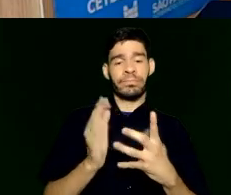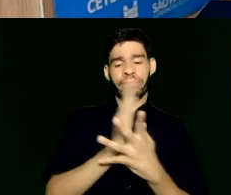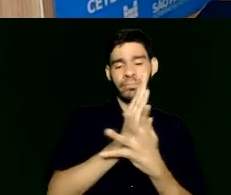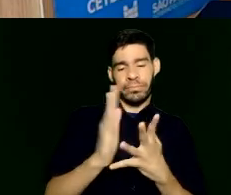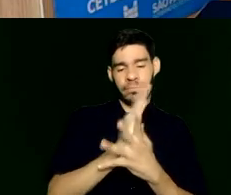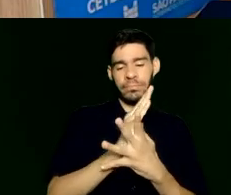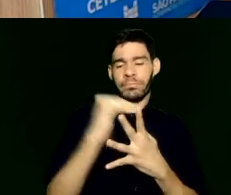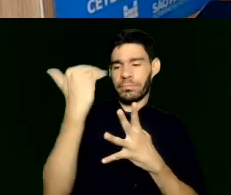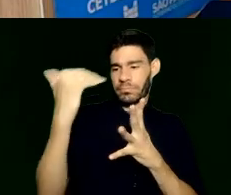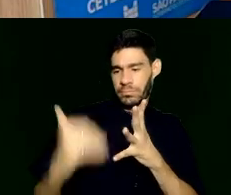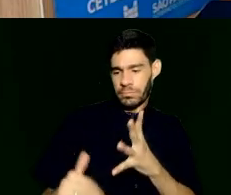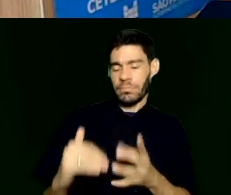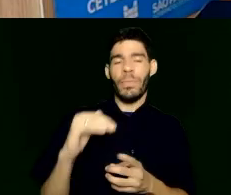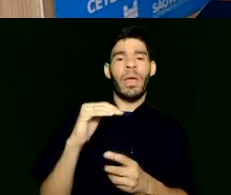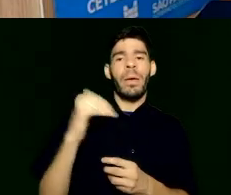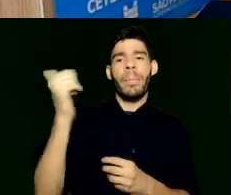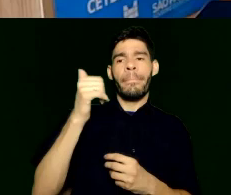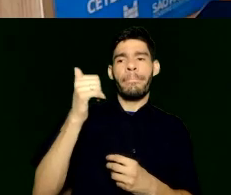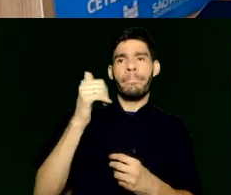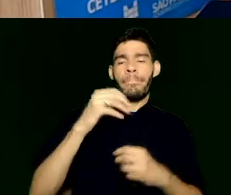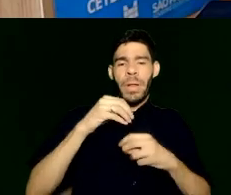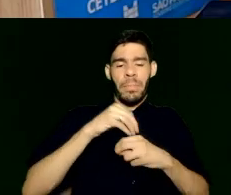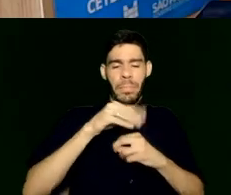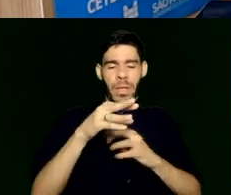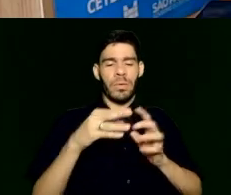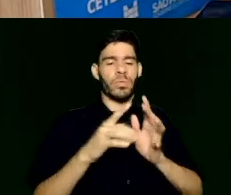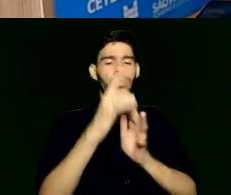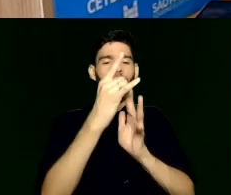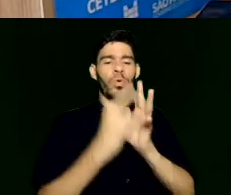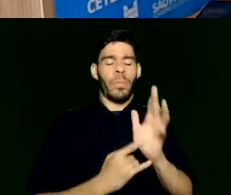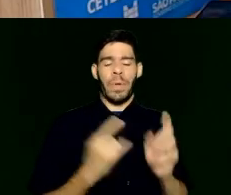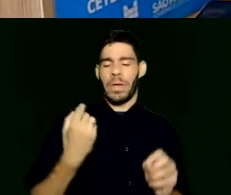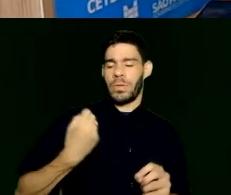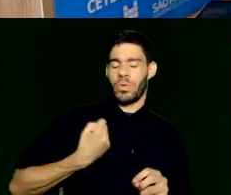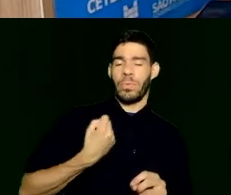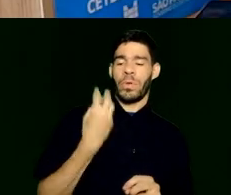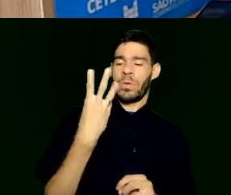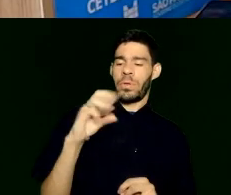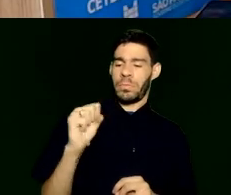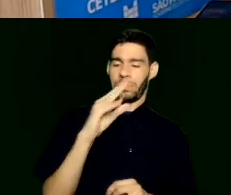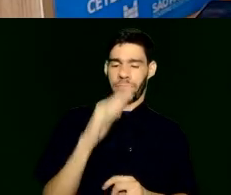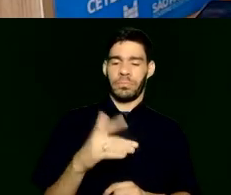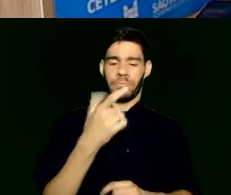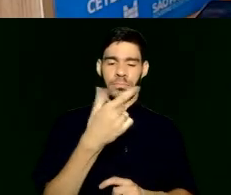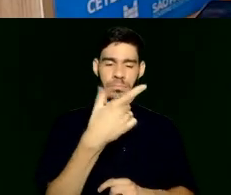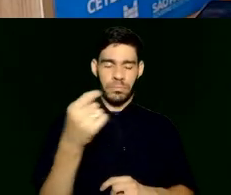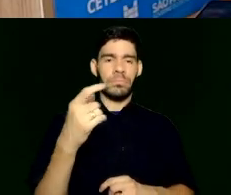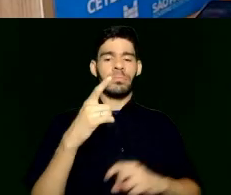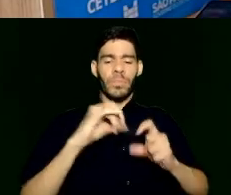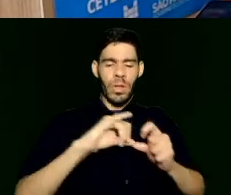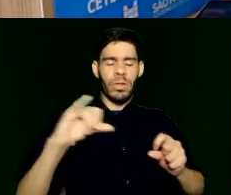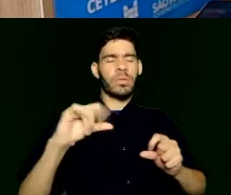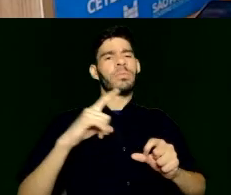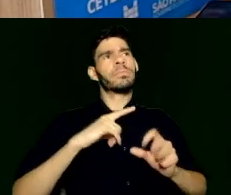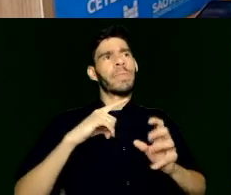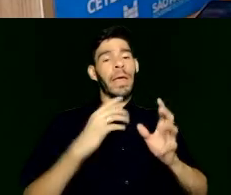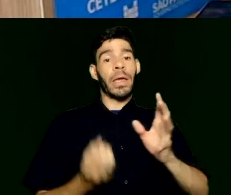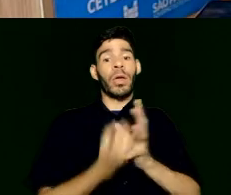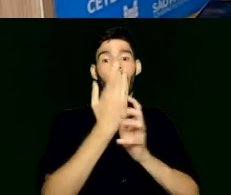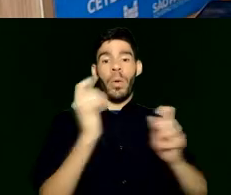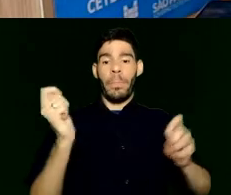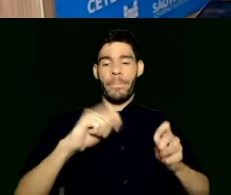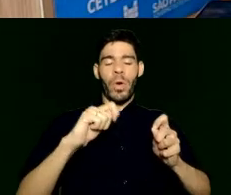questões. Primeiro, a publicação da decisão diretoria número 38 de 2020, que trouxe